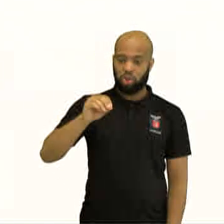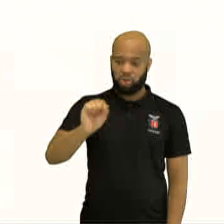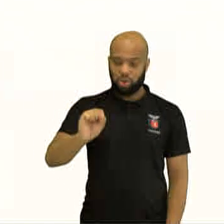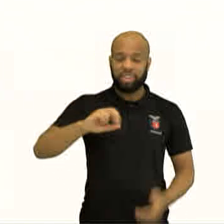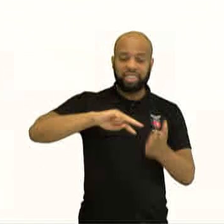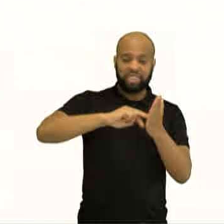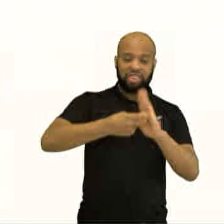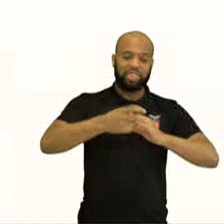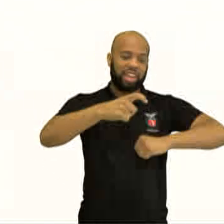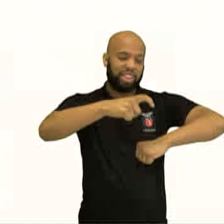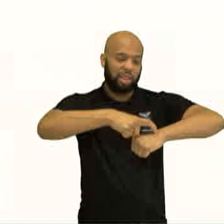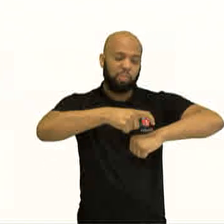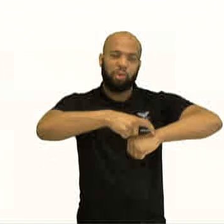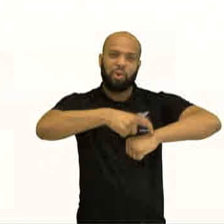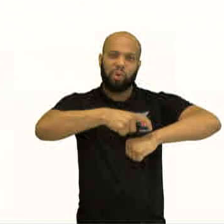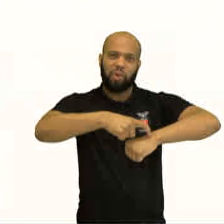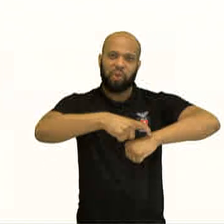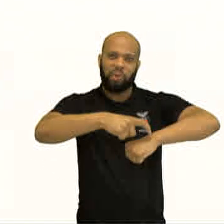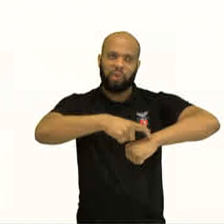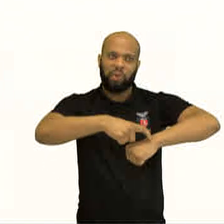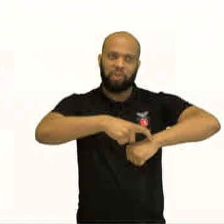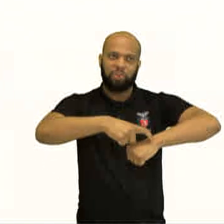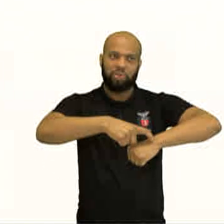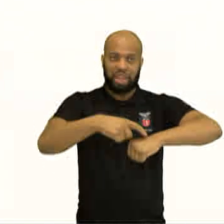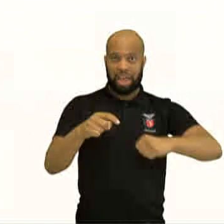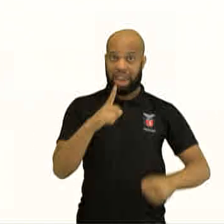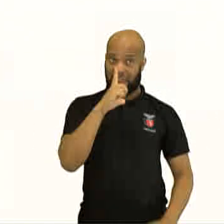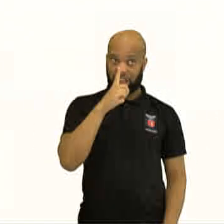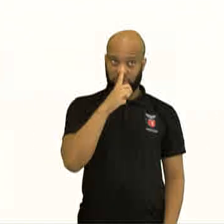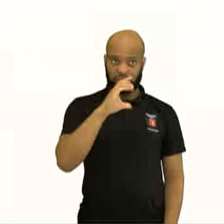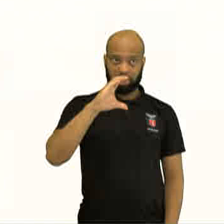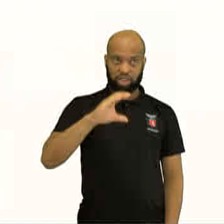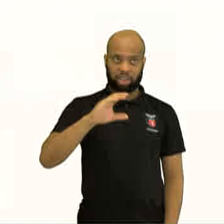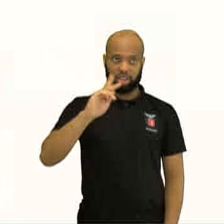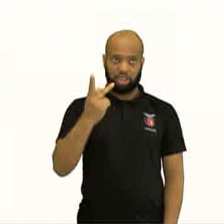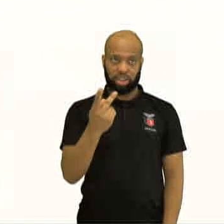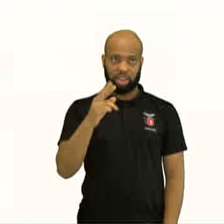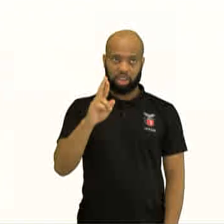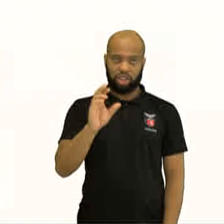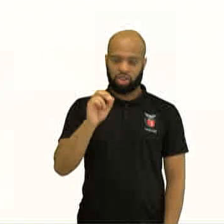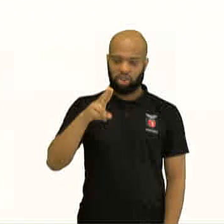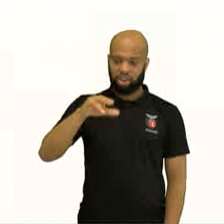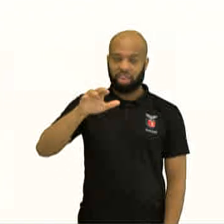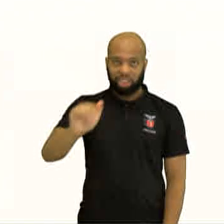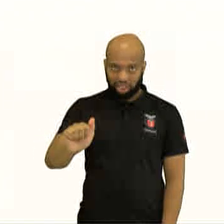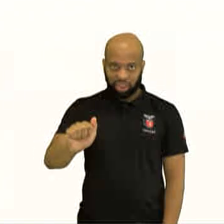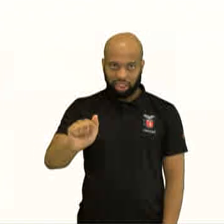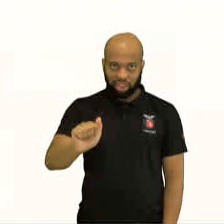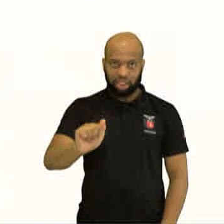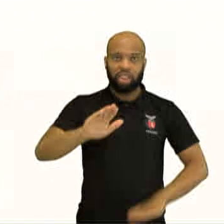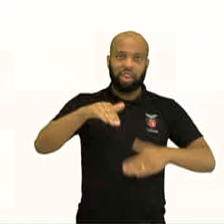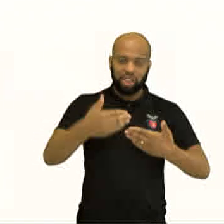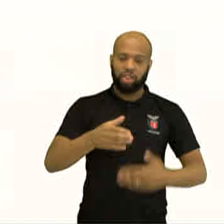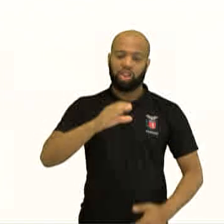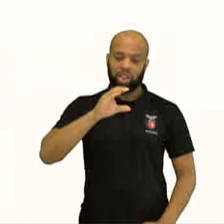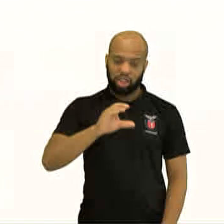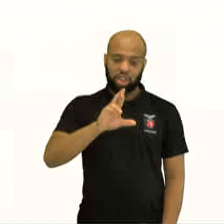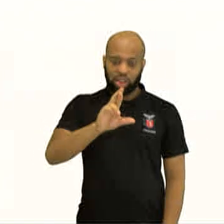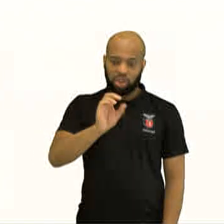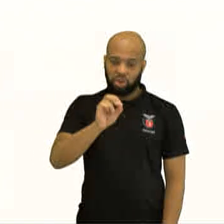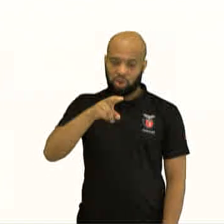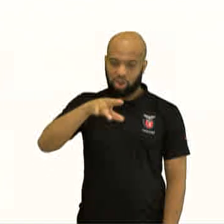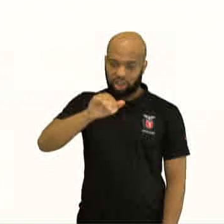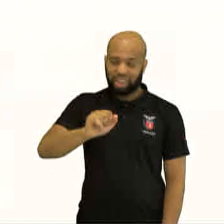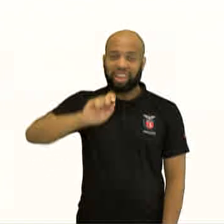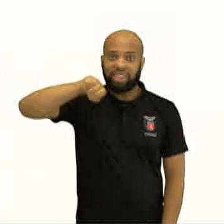bem. Então, é um relato de acontecimento em sua ordem temporal. Então, esse relato, né, é um